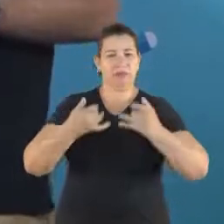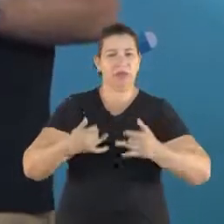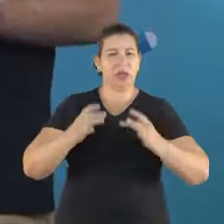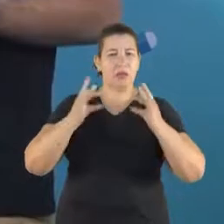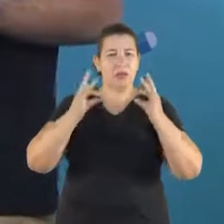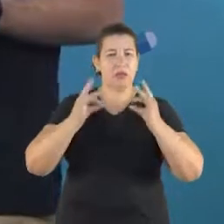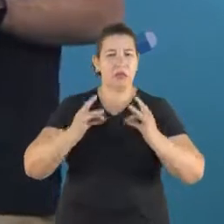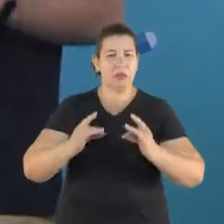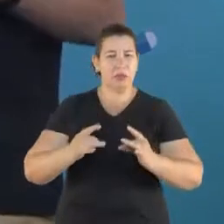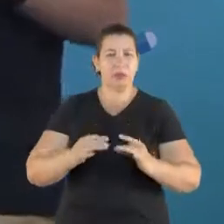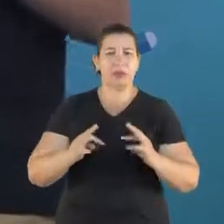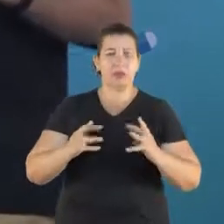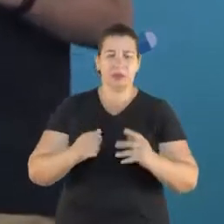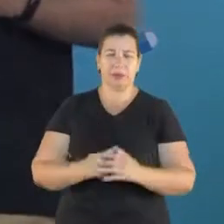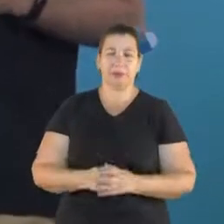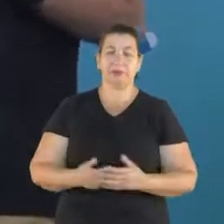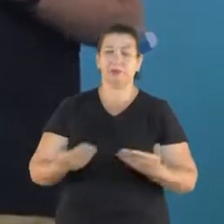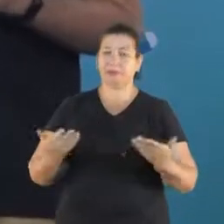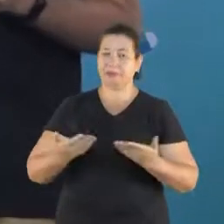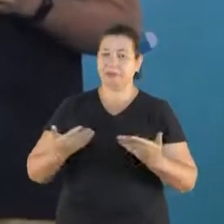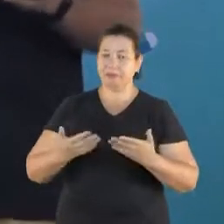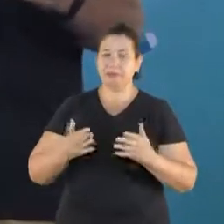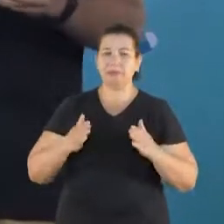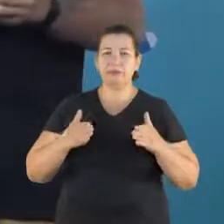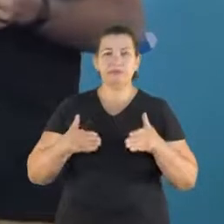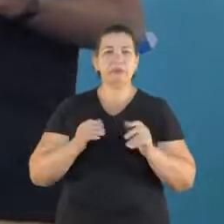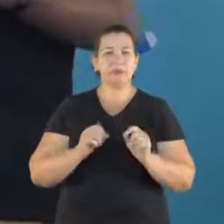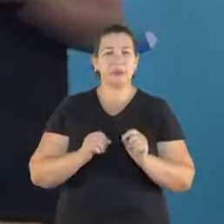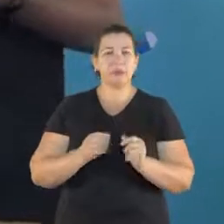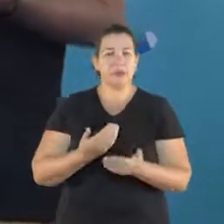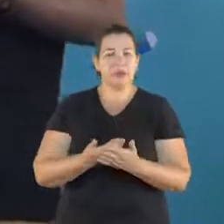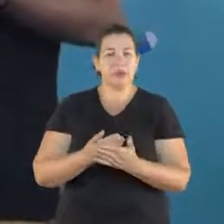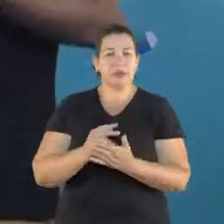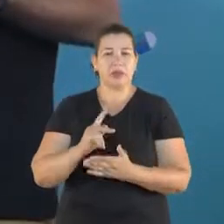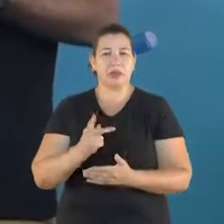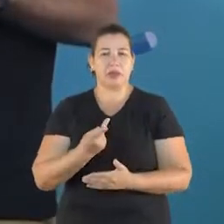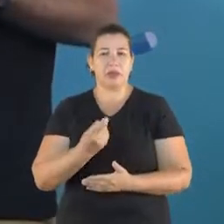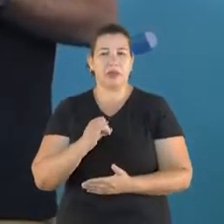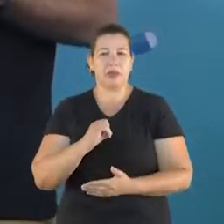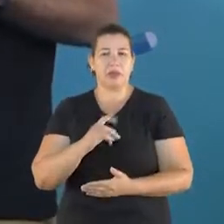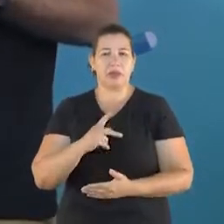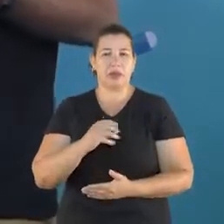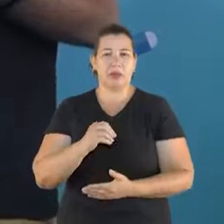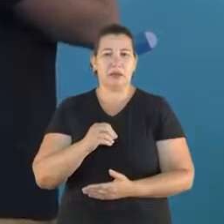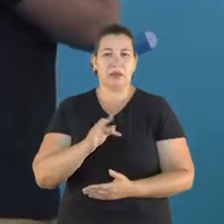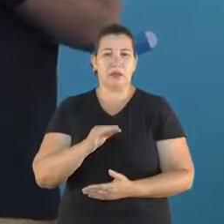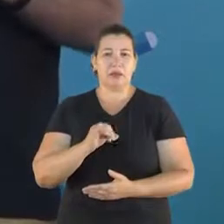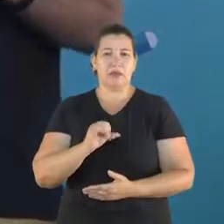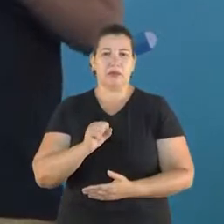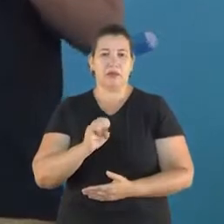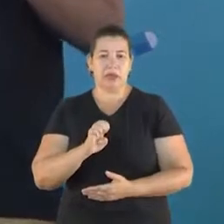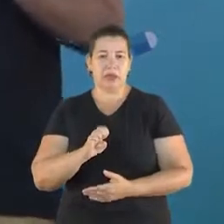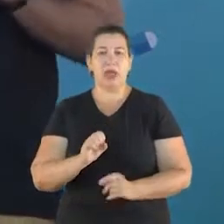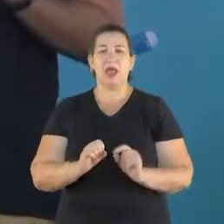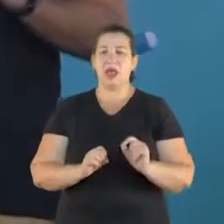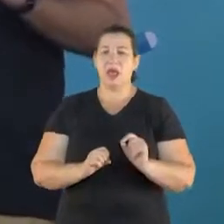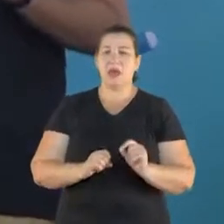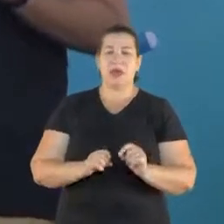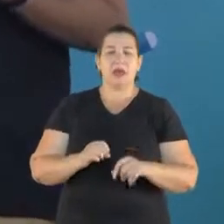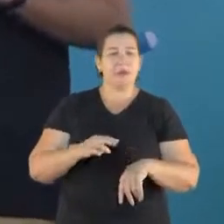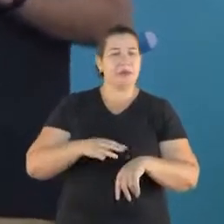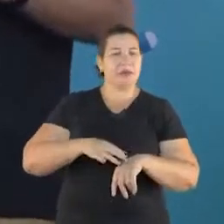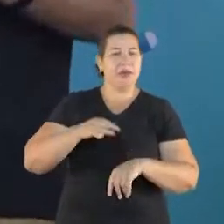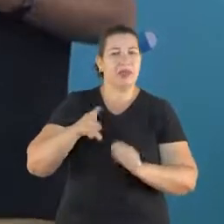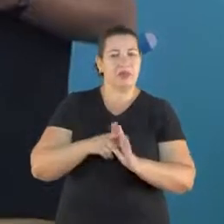informação. Eu vou me concentrar agora na hipófise, em alguns dos hormônios que ela produz. Ela é considerada a glândula mestre do